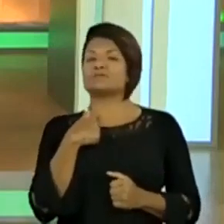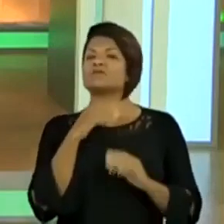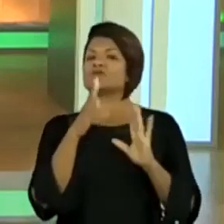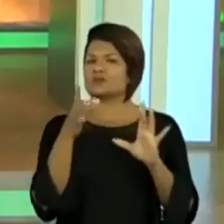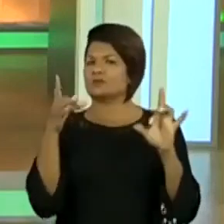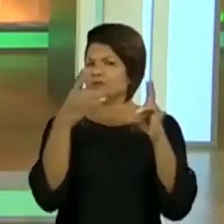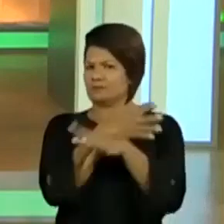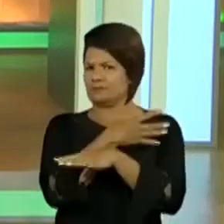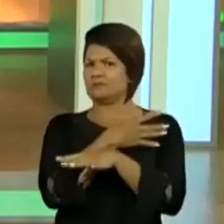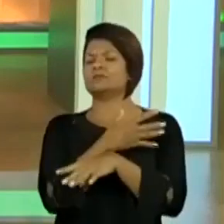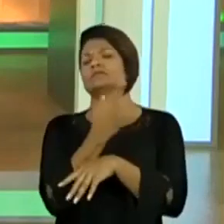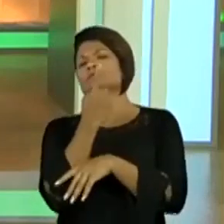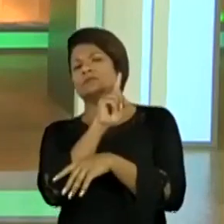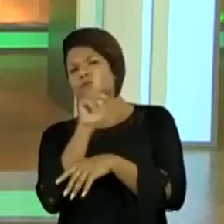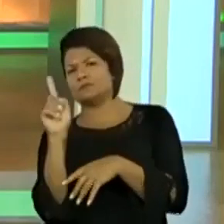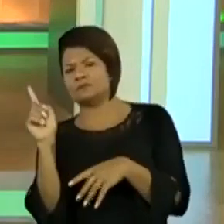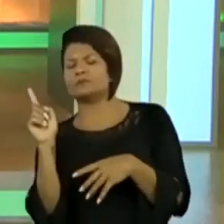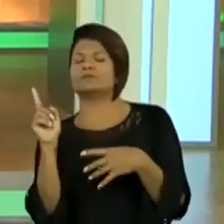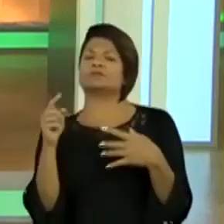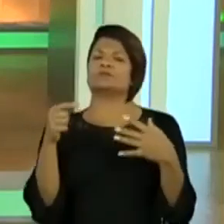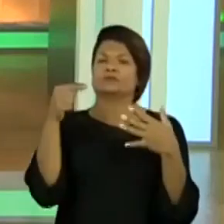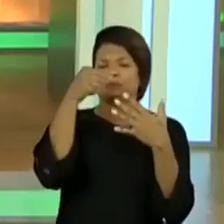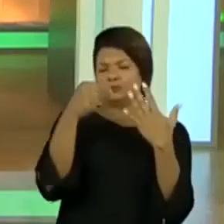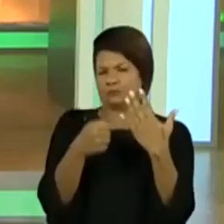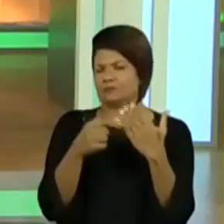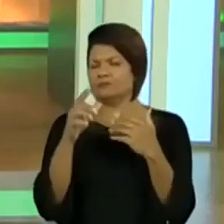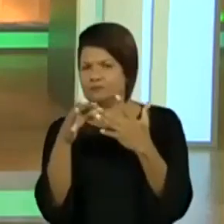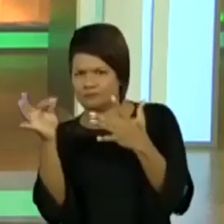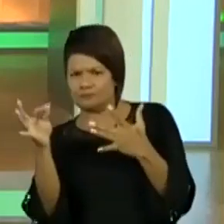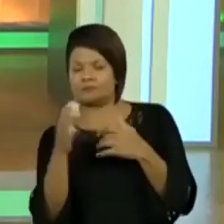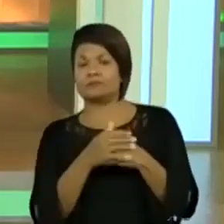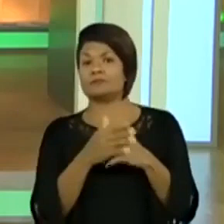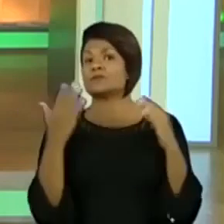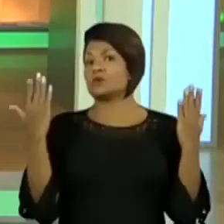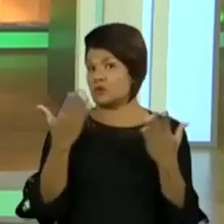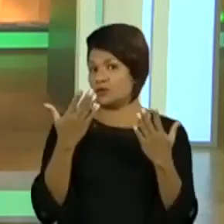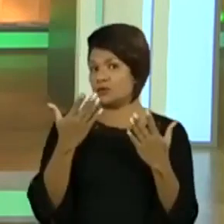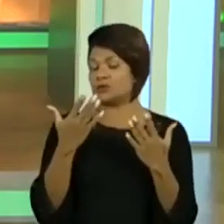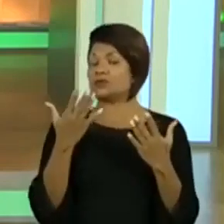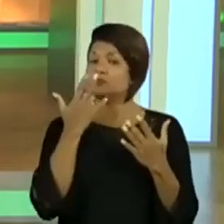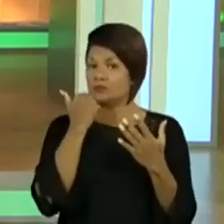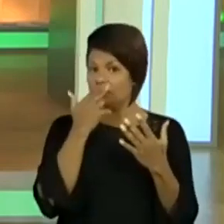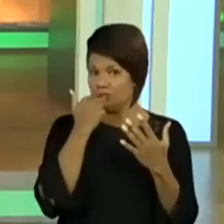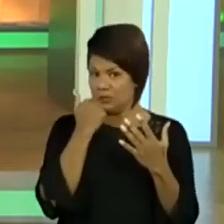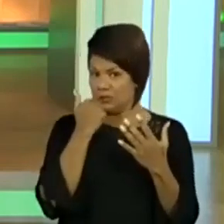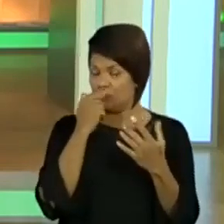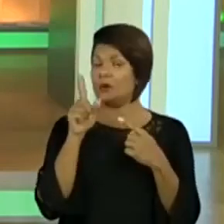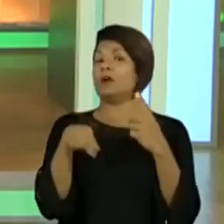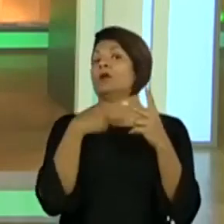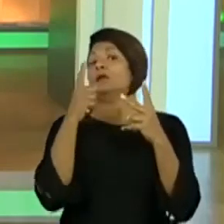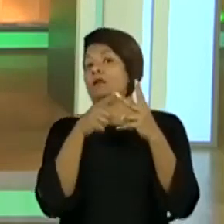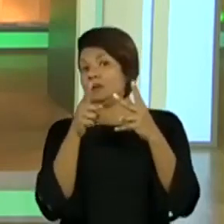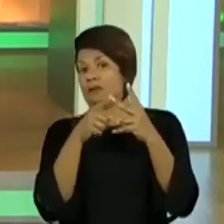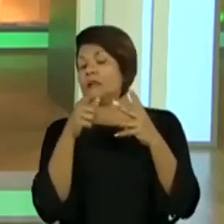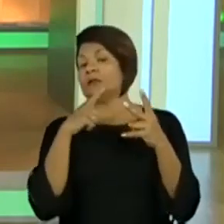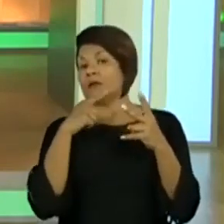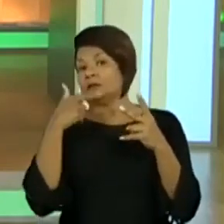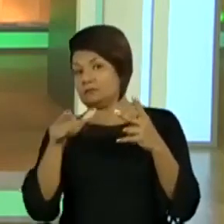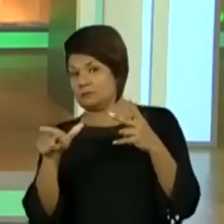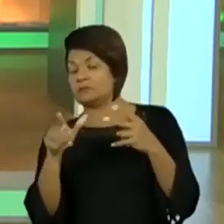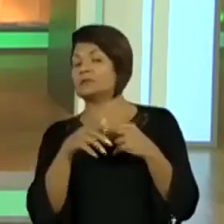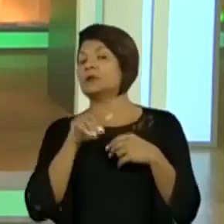né? Foi o último professor, a última disciplina. Hoje não, hoje depois da aula do Pro Rodrigo, tem aula com a professora Lilian,